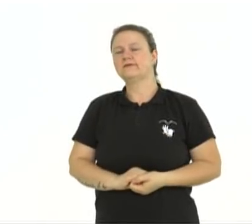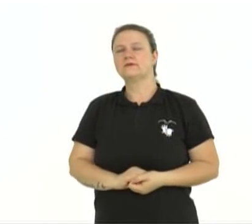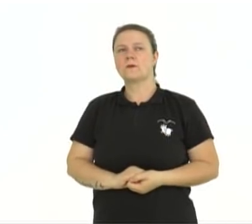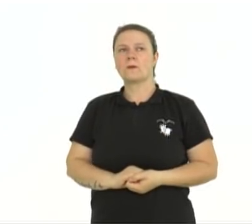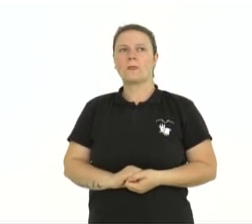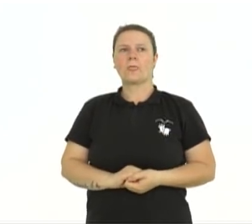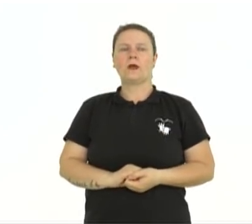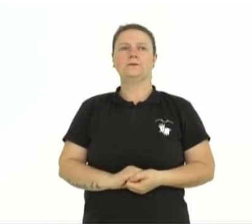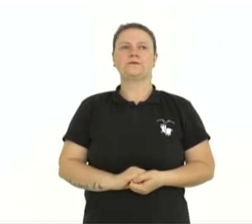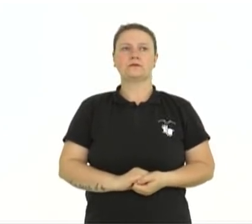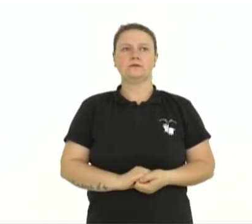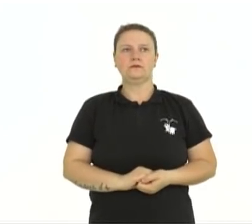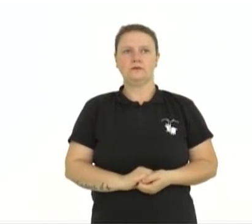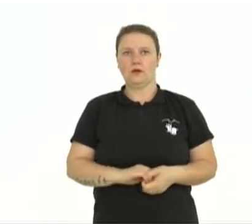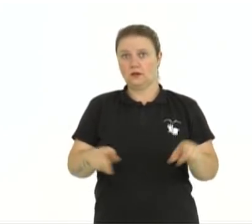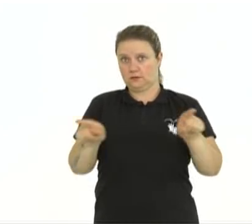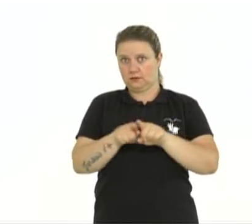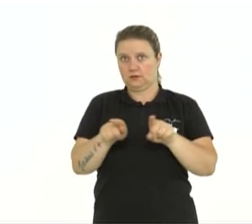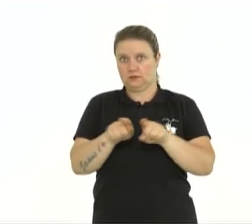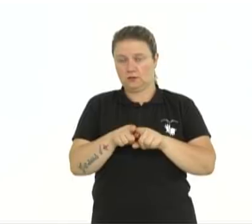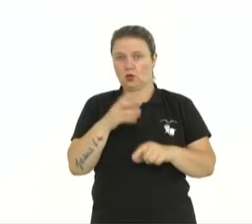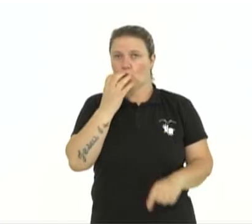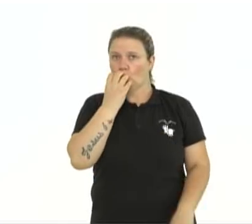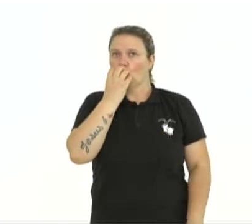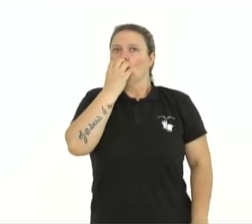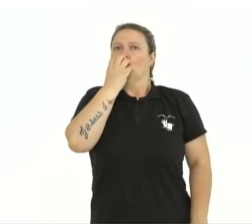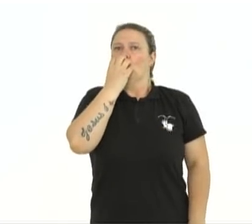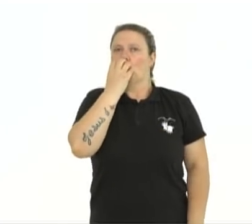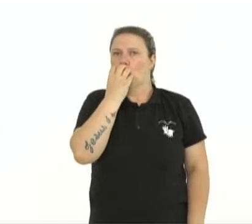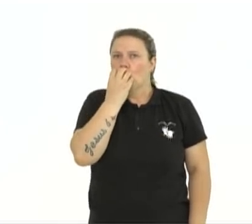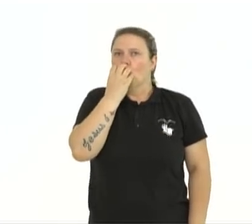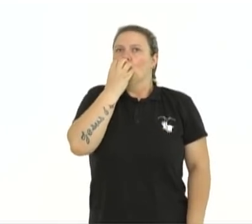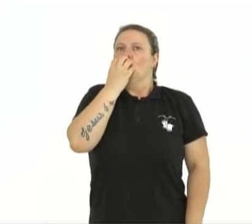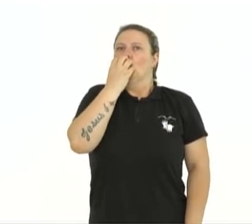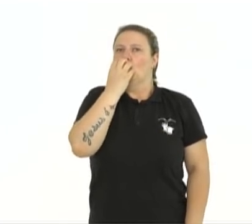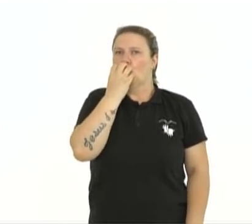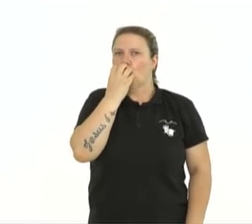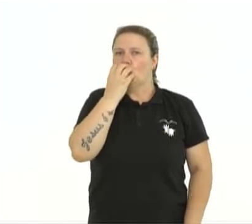Aqui, utilizando, como eu falei, os oxigênios, fundo do mar aqui.